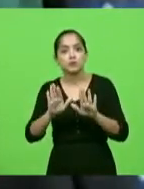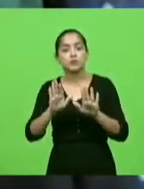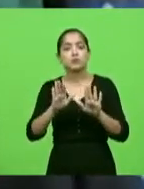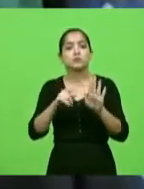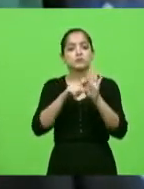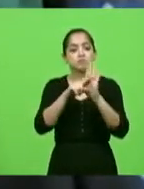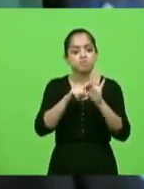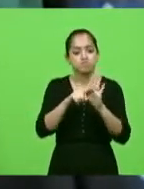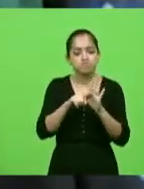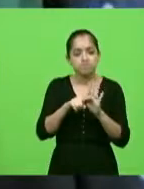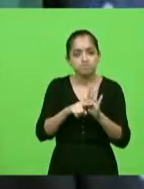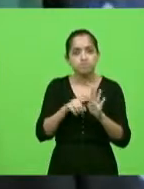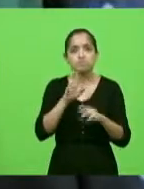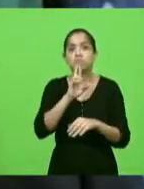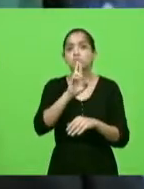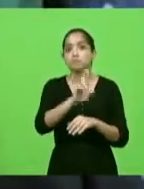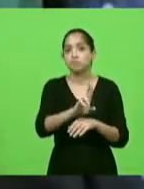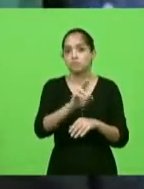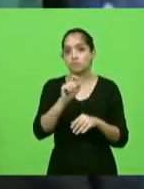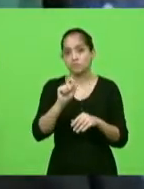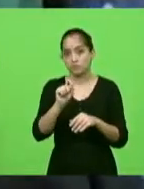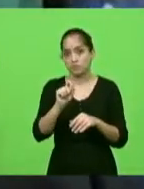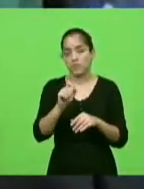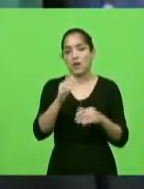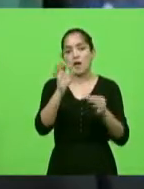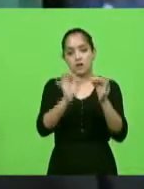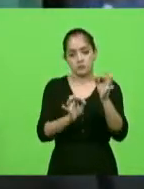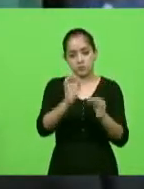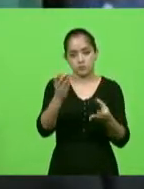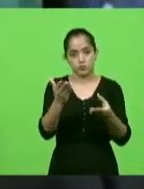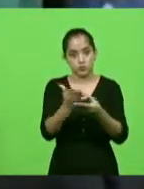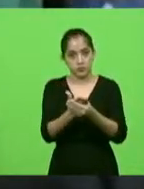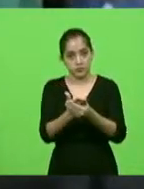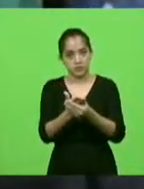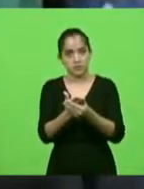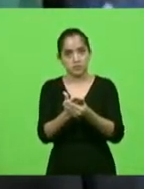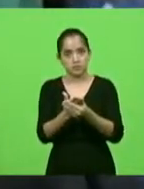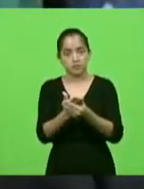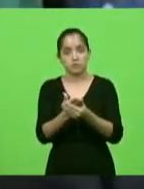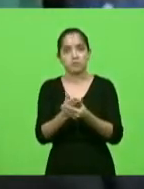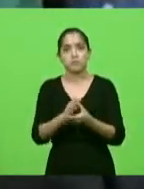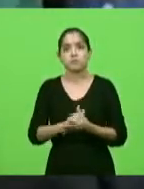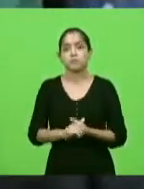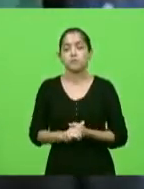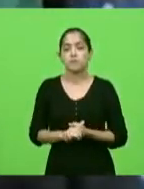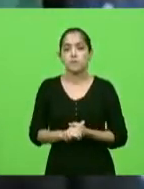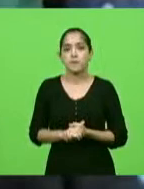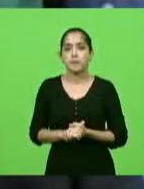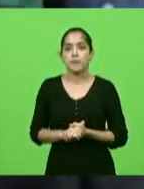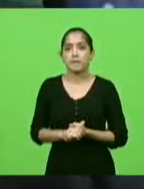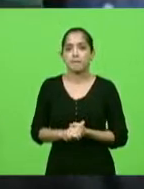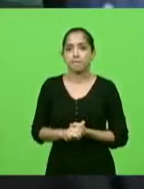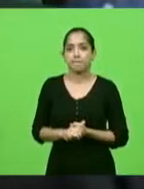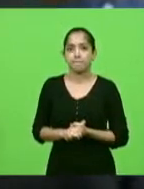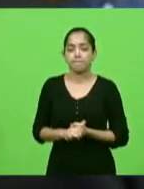determinado correspondentemente a ação judicial e de constrição judicial.